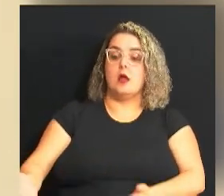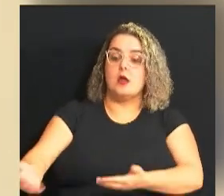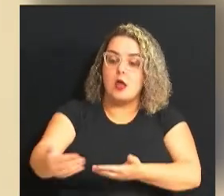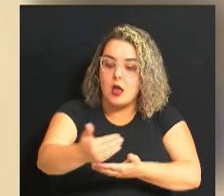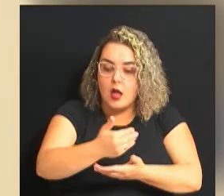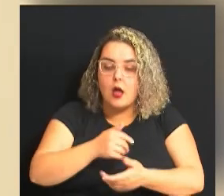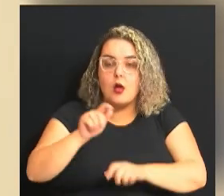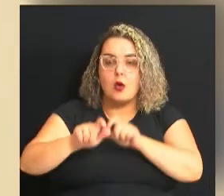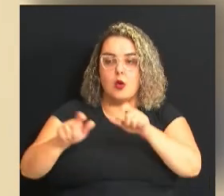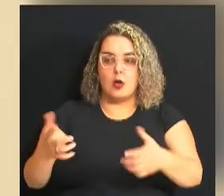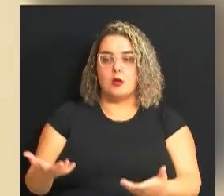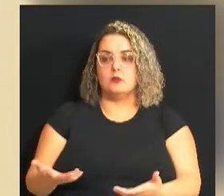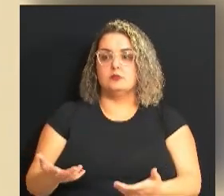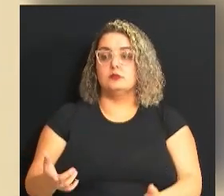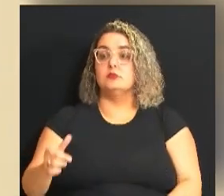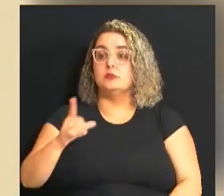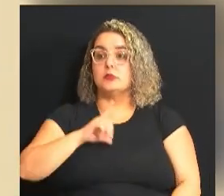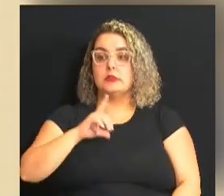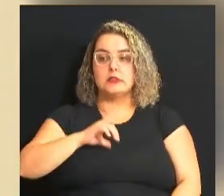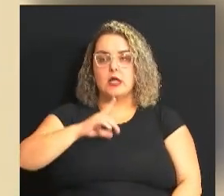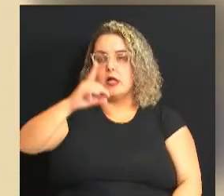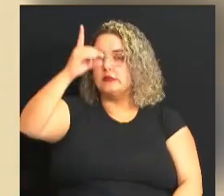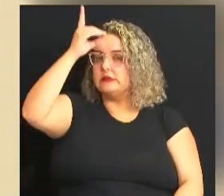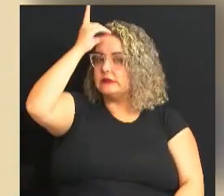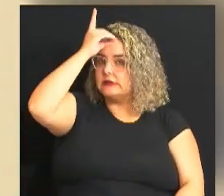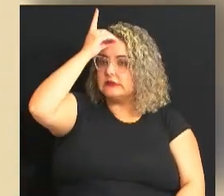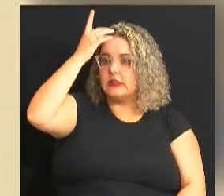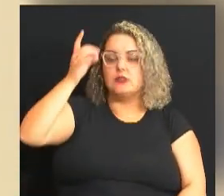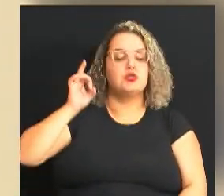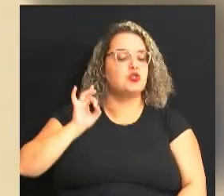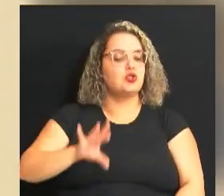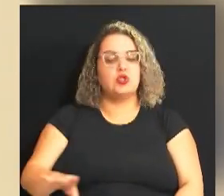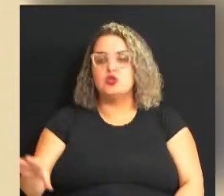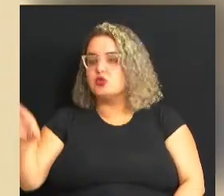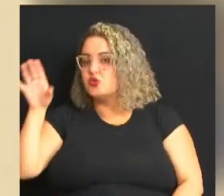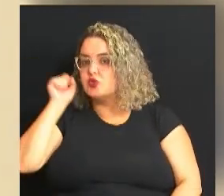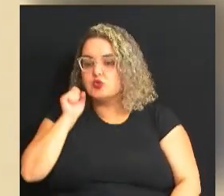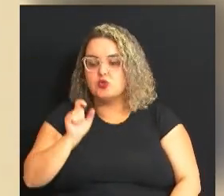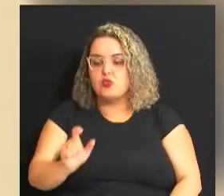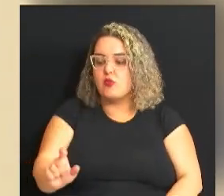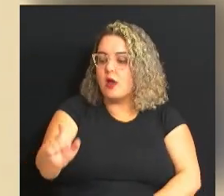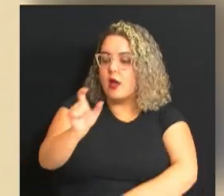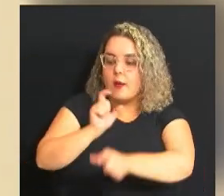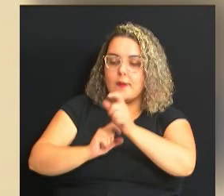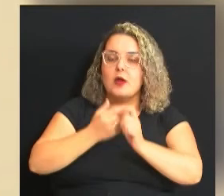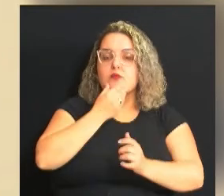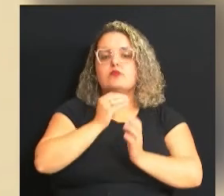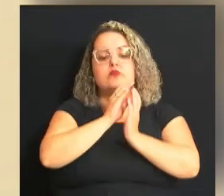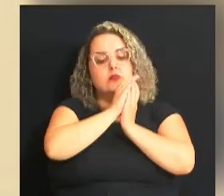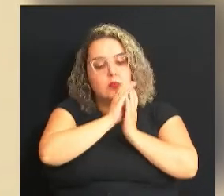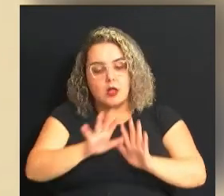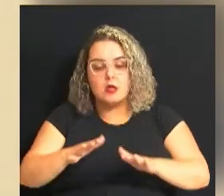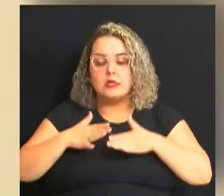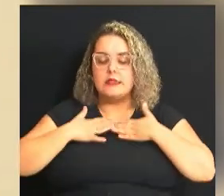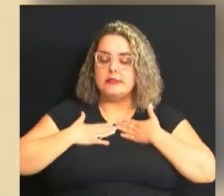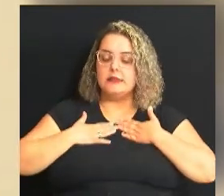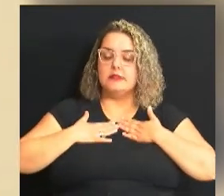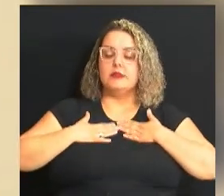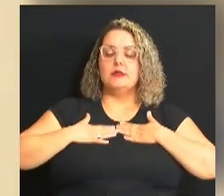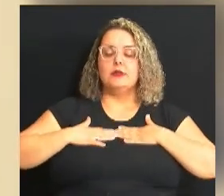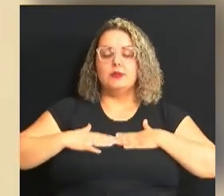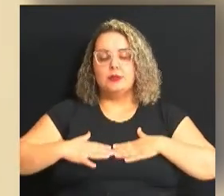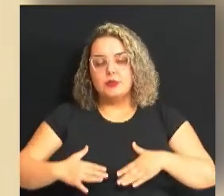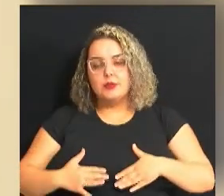pessoas e que tem um dom de que só de ouvir a palavra do pai a gente se acalma, ele consegue